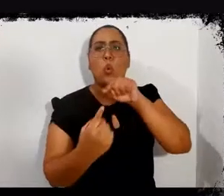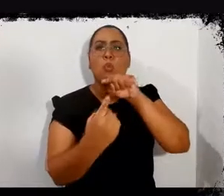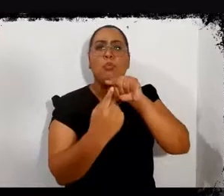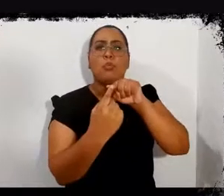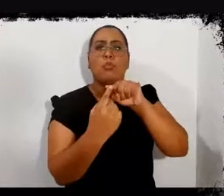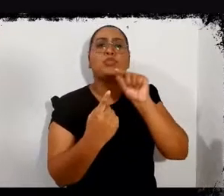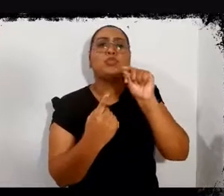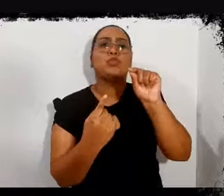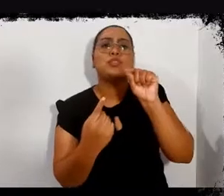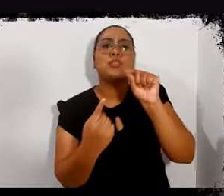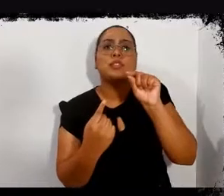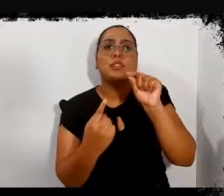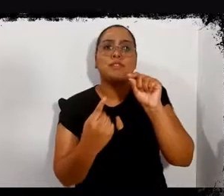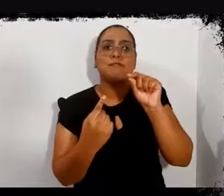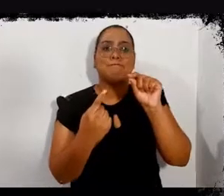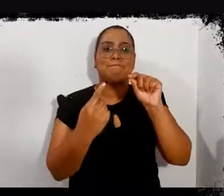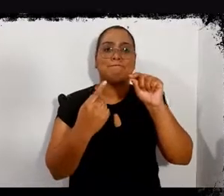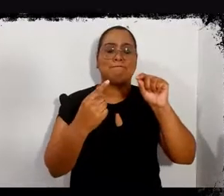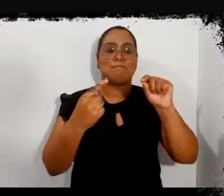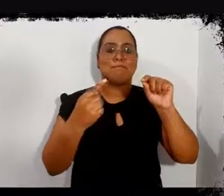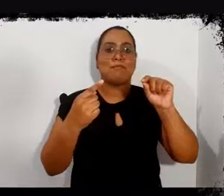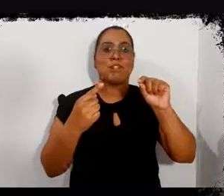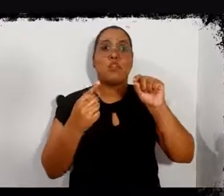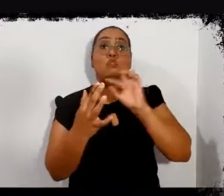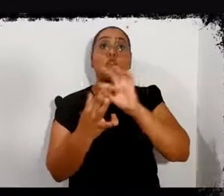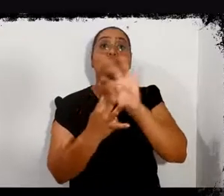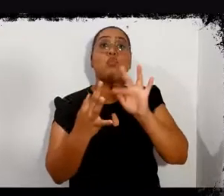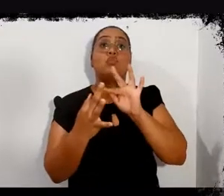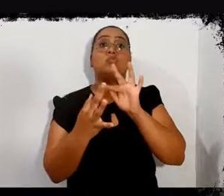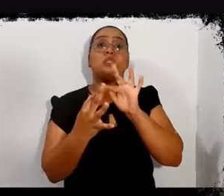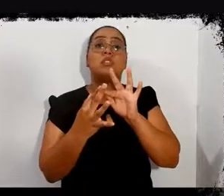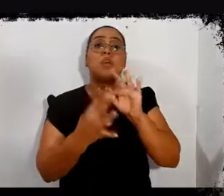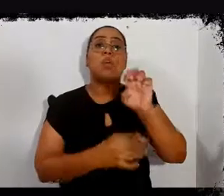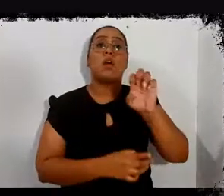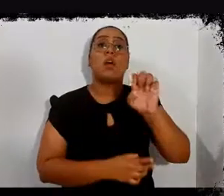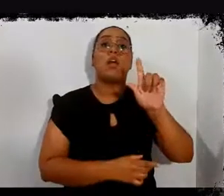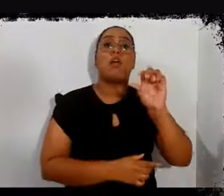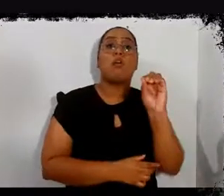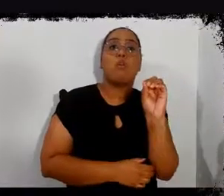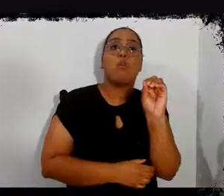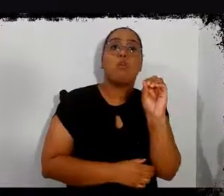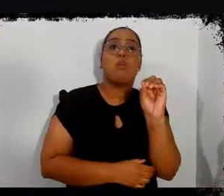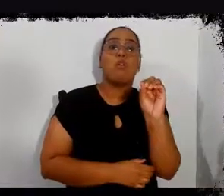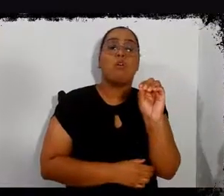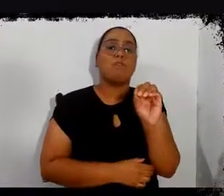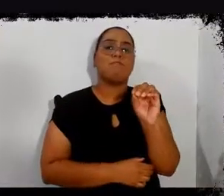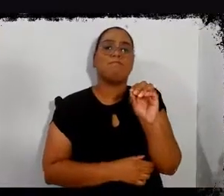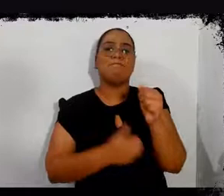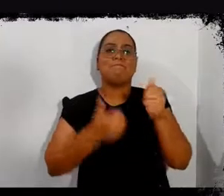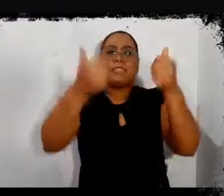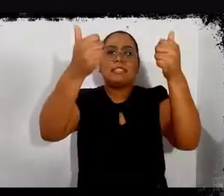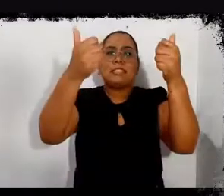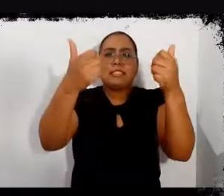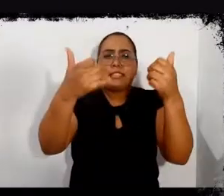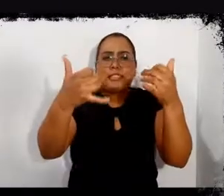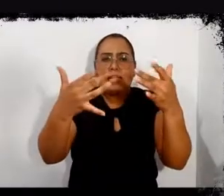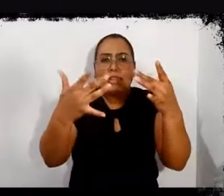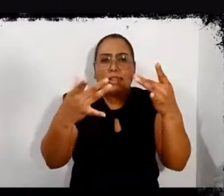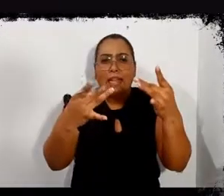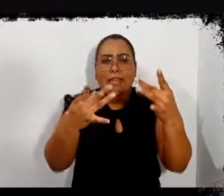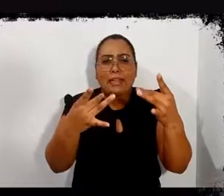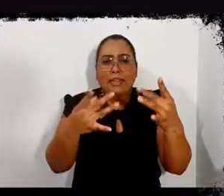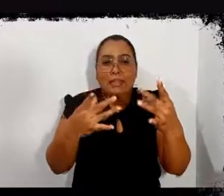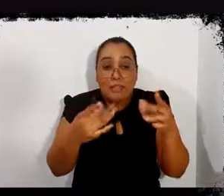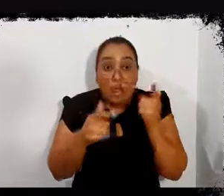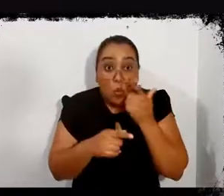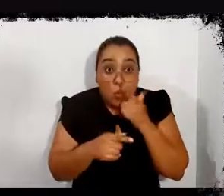do self, o si mesmo. Para Jung, a individuação